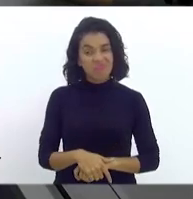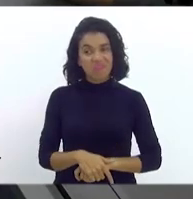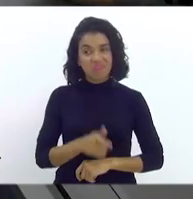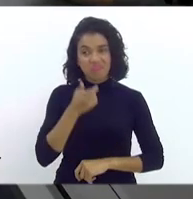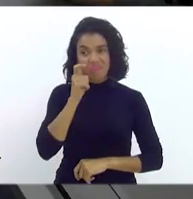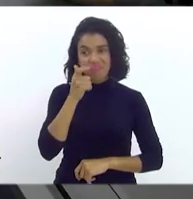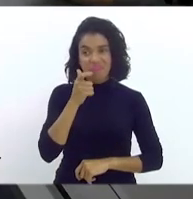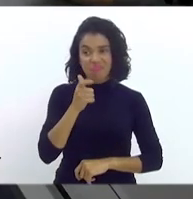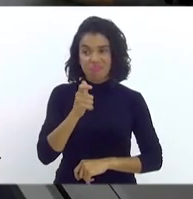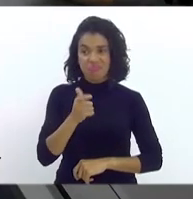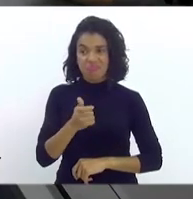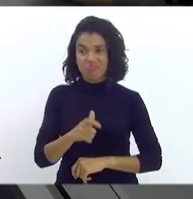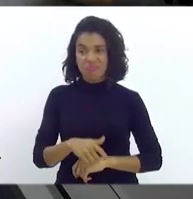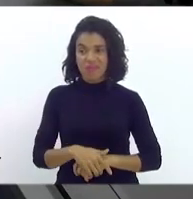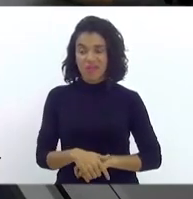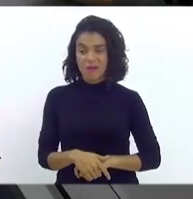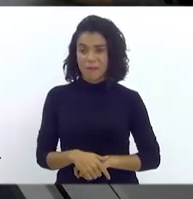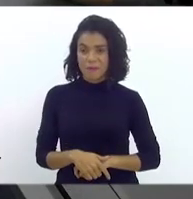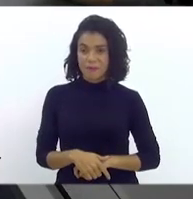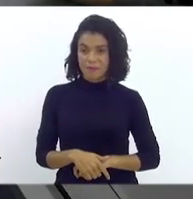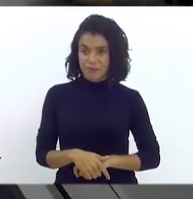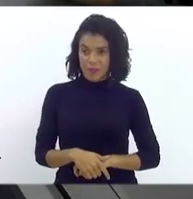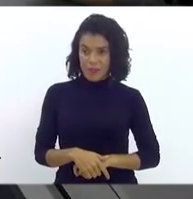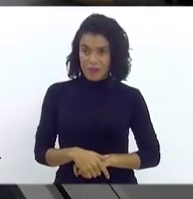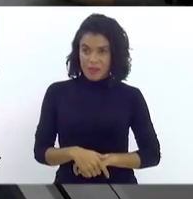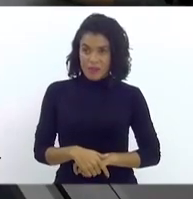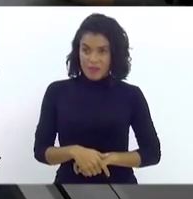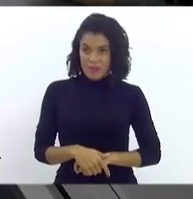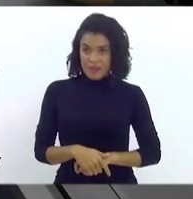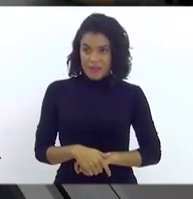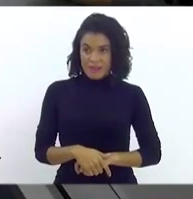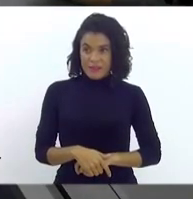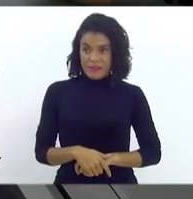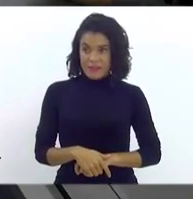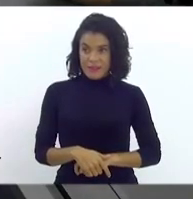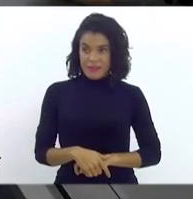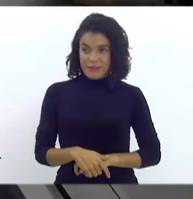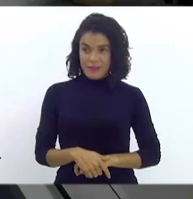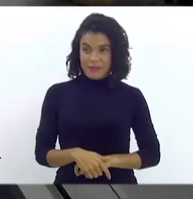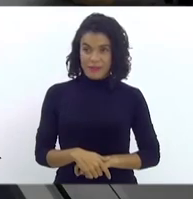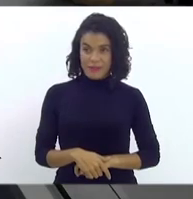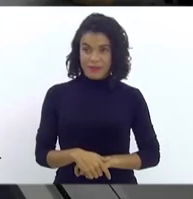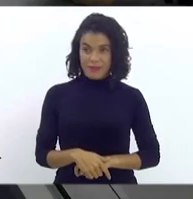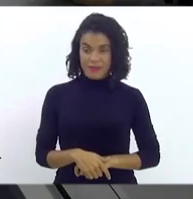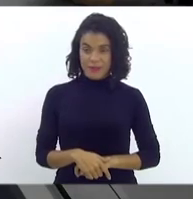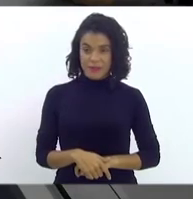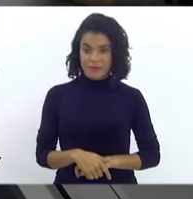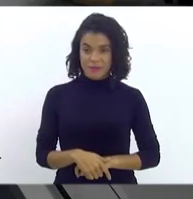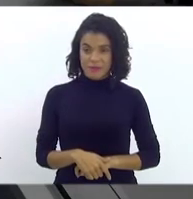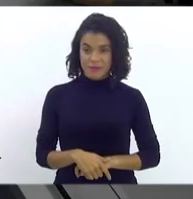que faz a interlocução, ele que fala com a polícia, ele que resolve tudo. A palavra, doutor. Então,